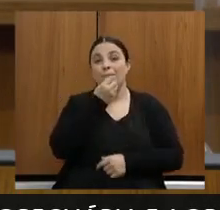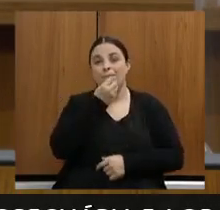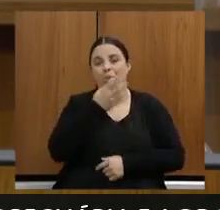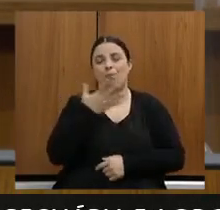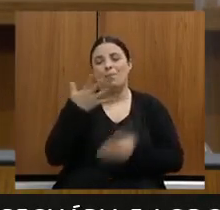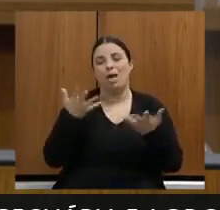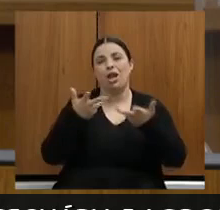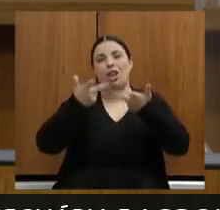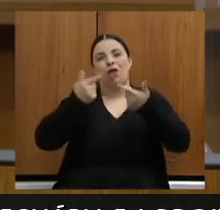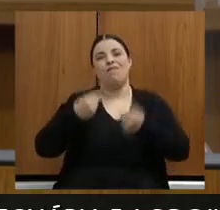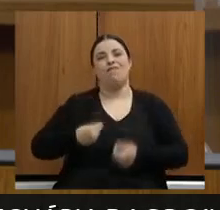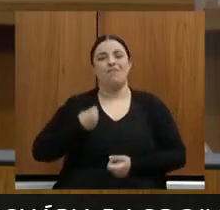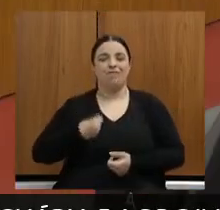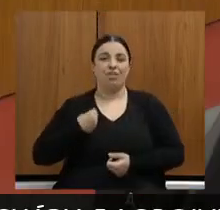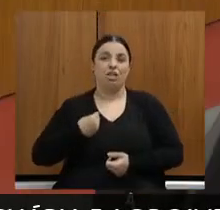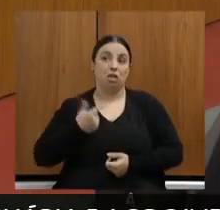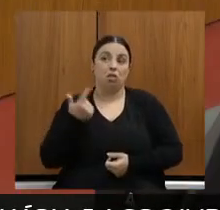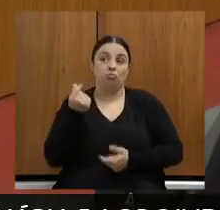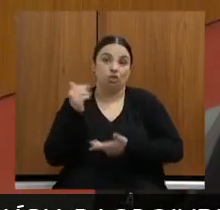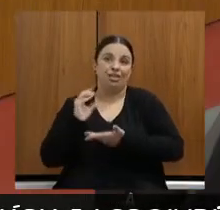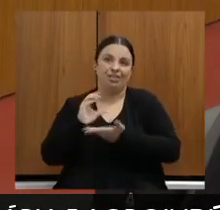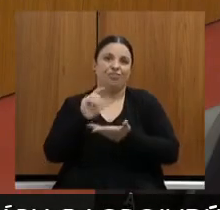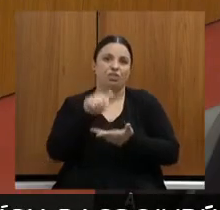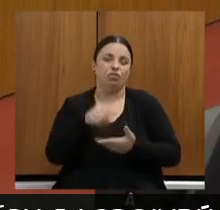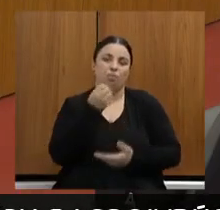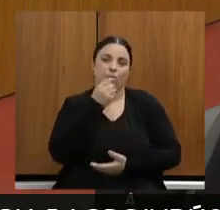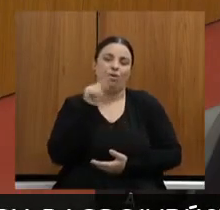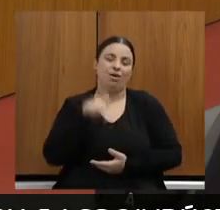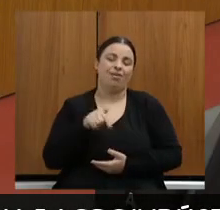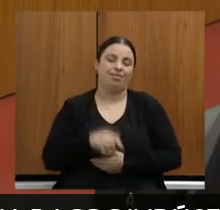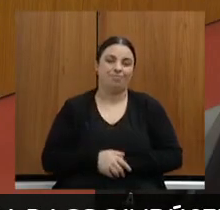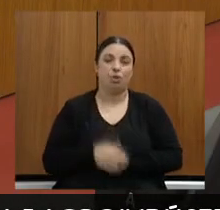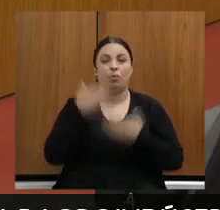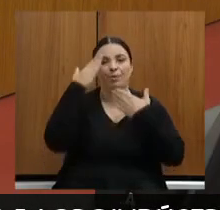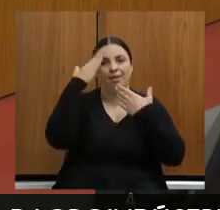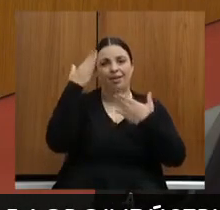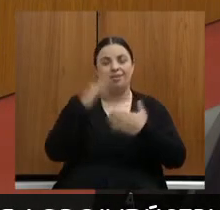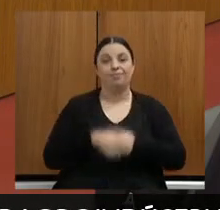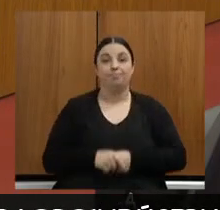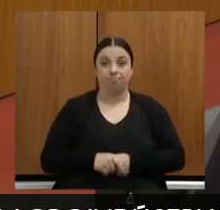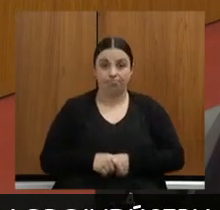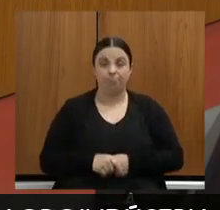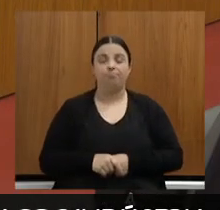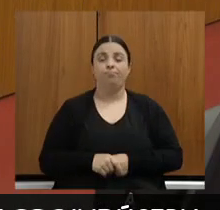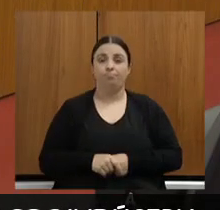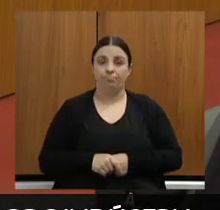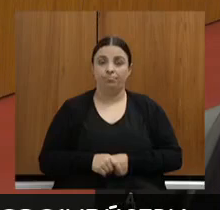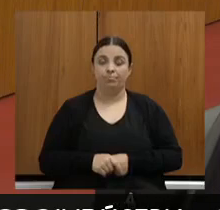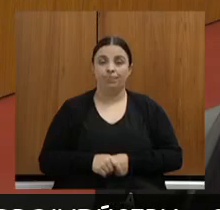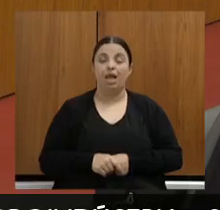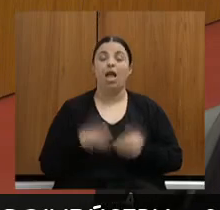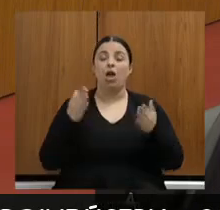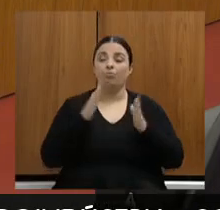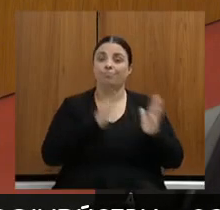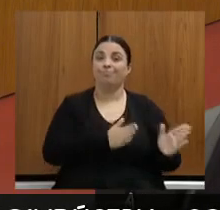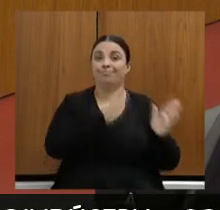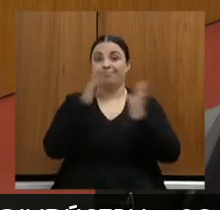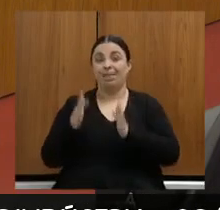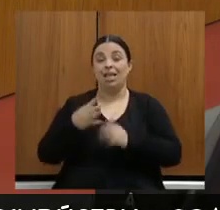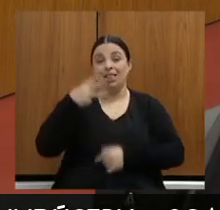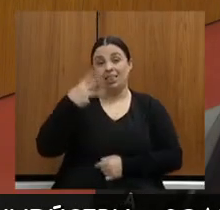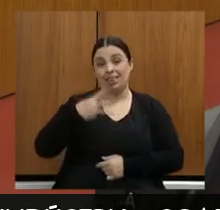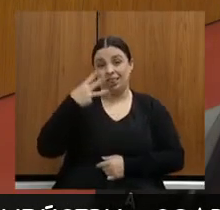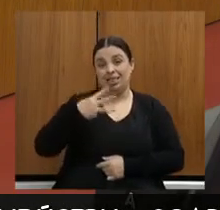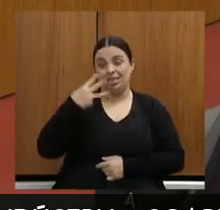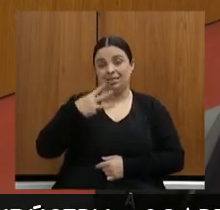e investir Muito obrigado deputado e passa-se a terceira fase da